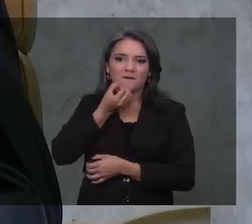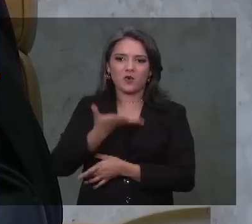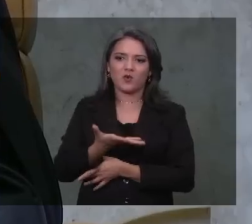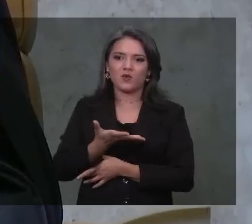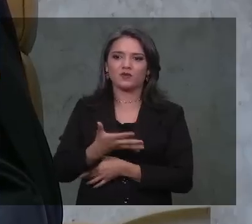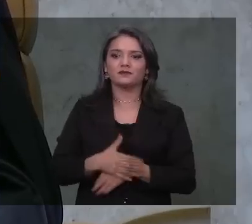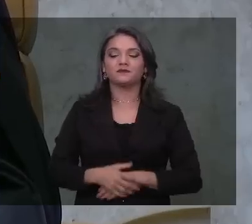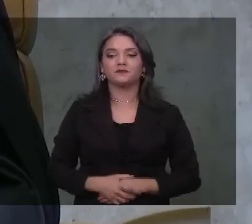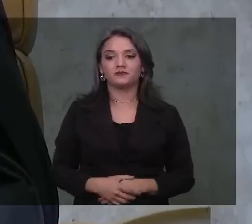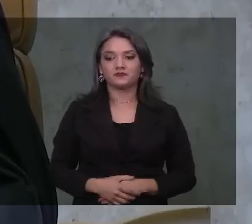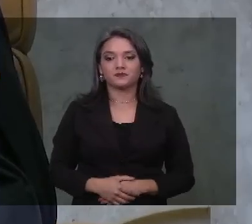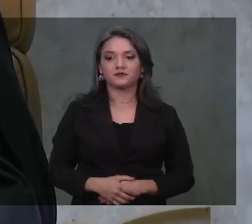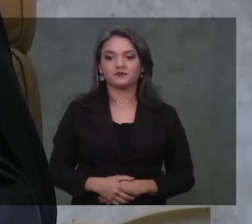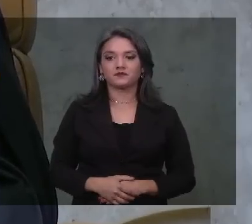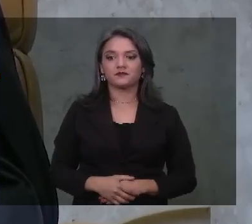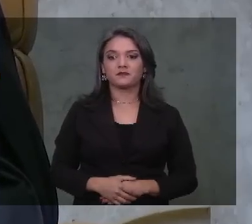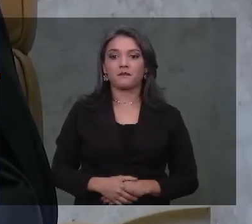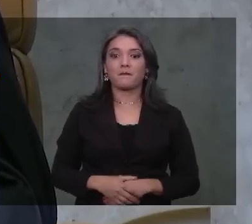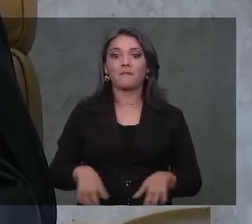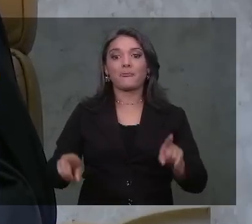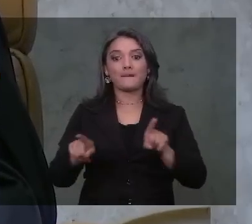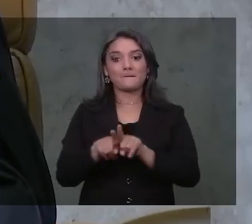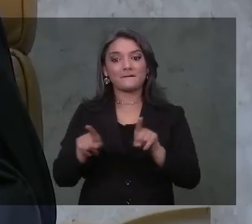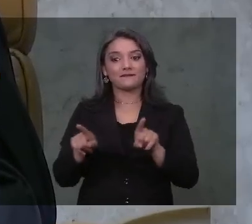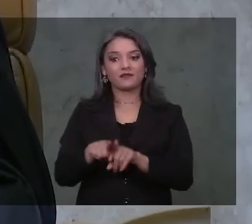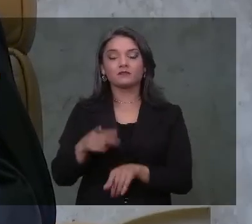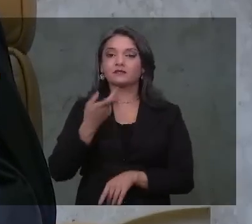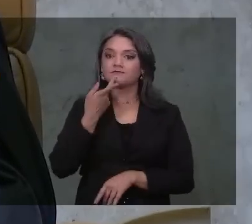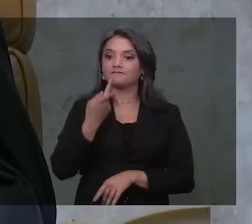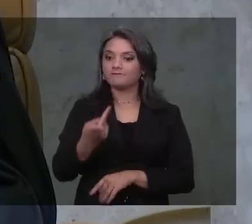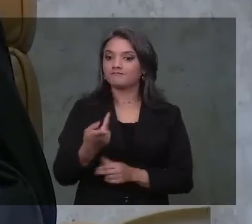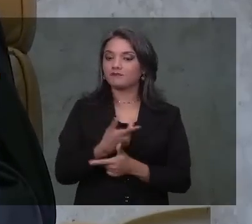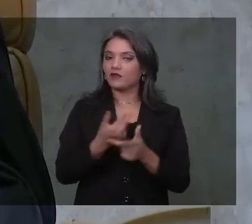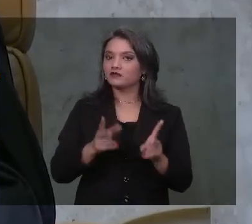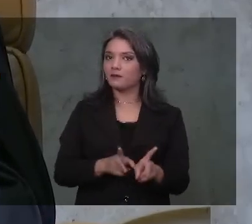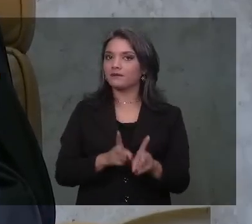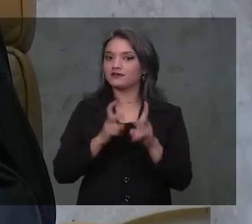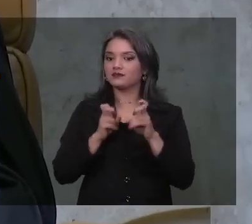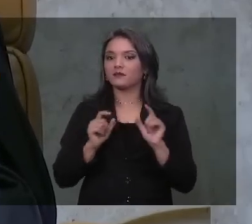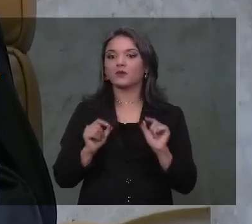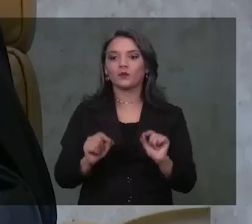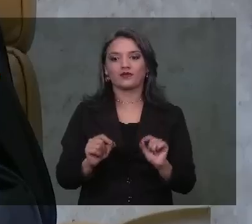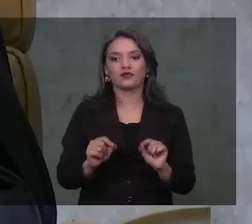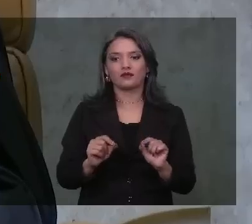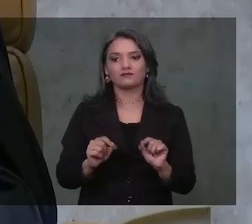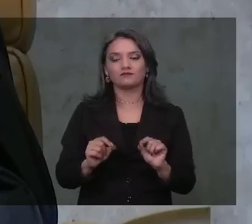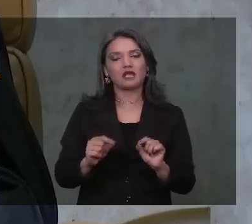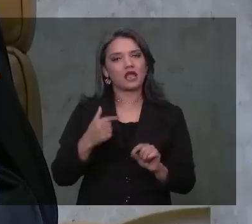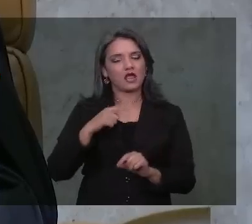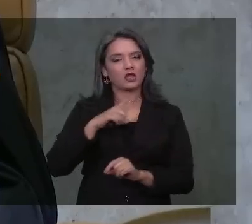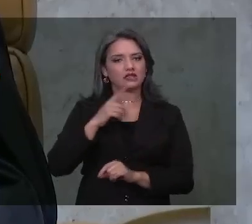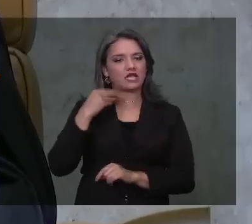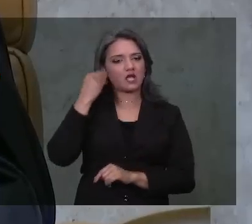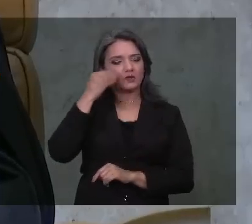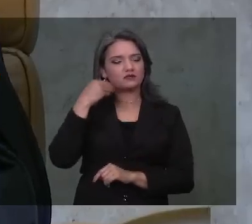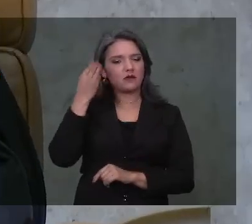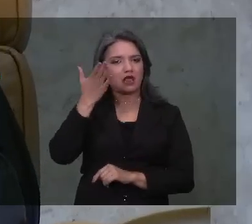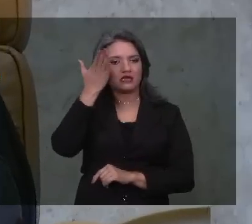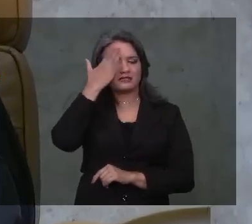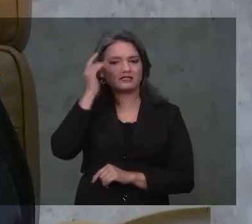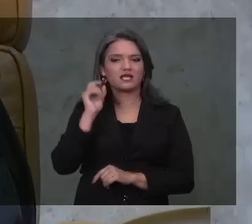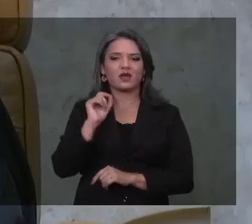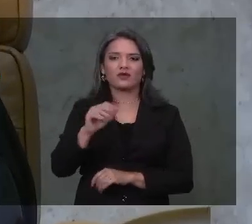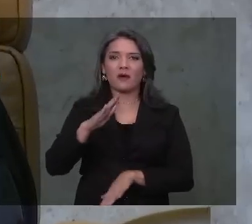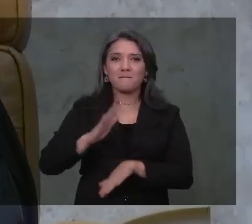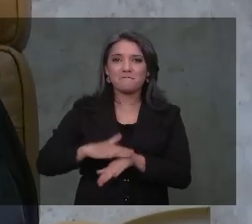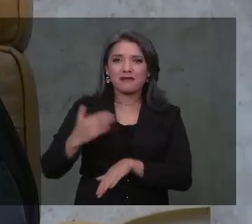A esse registro, acrescento uma constatação. Sou convencido, por experiência própria, que a coisa